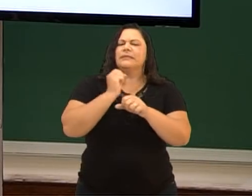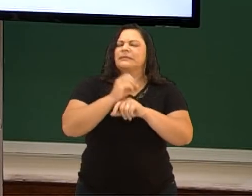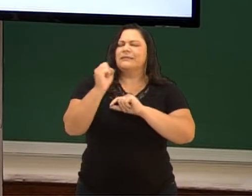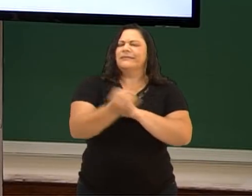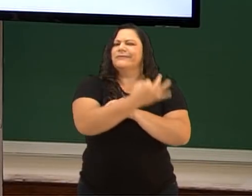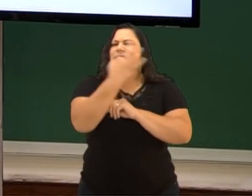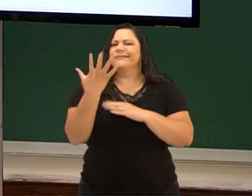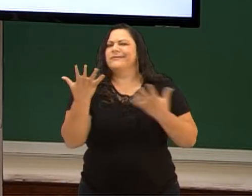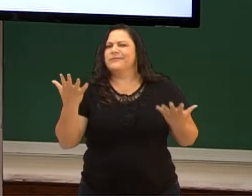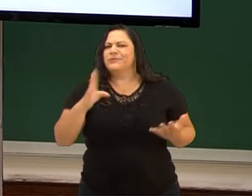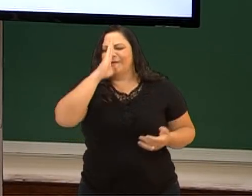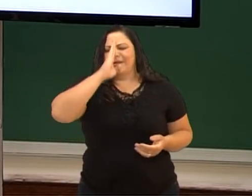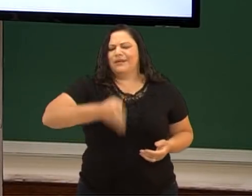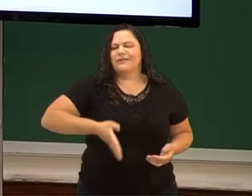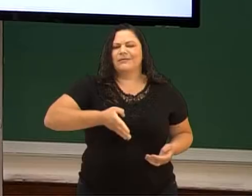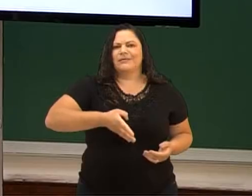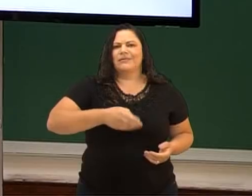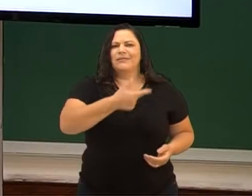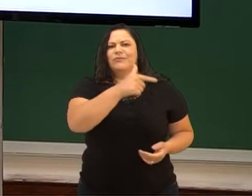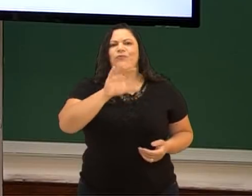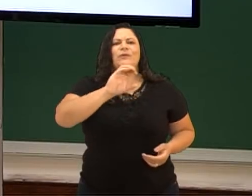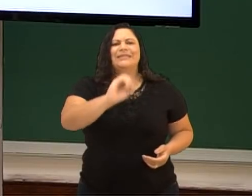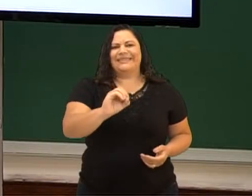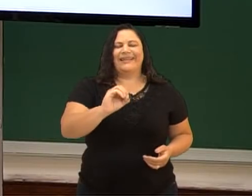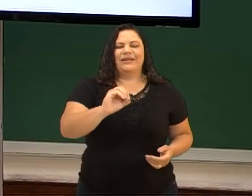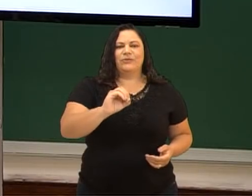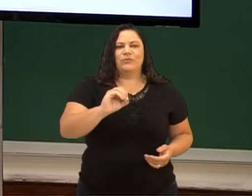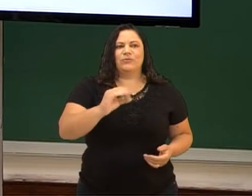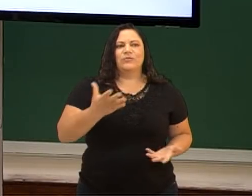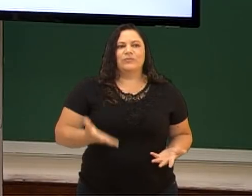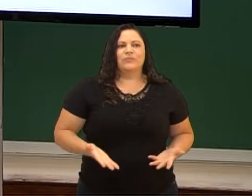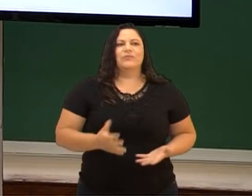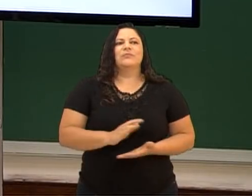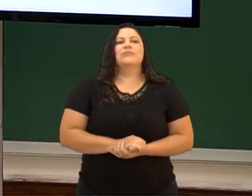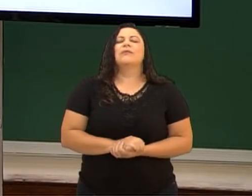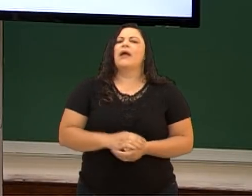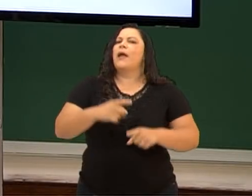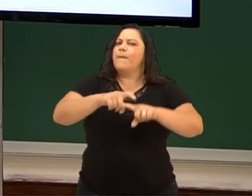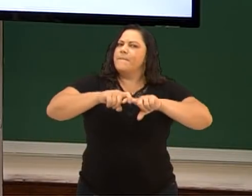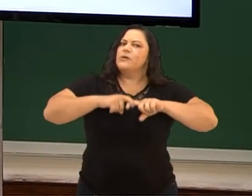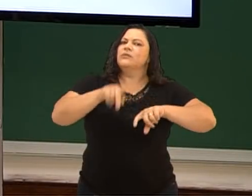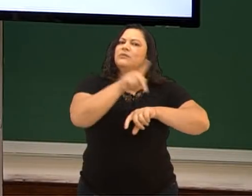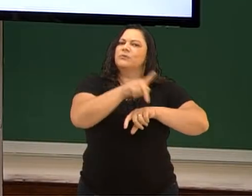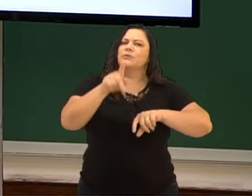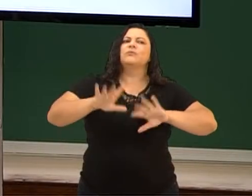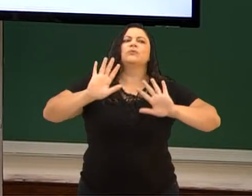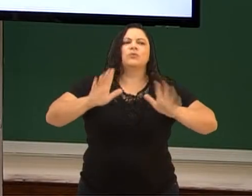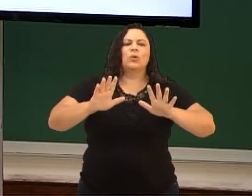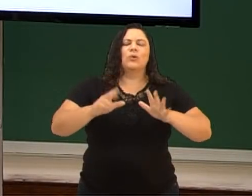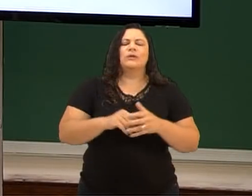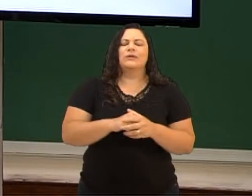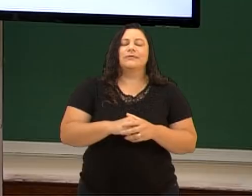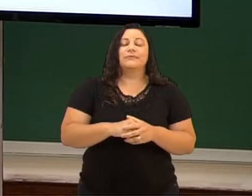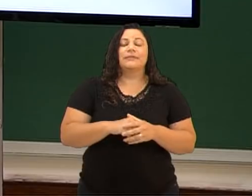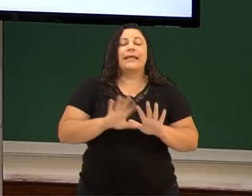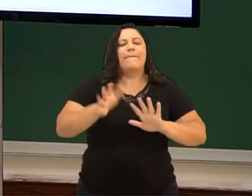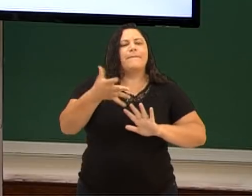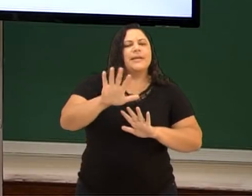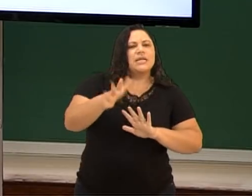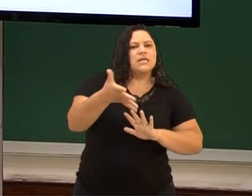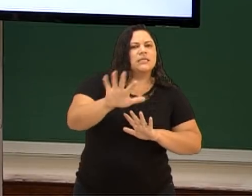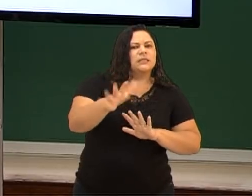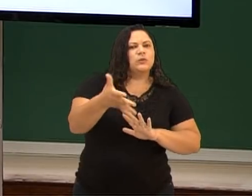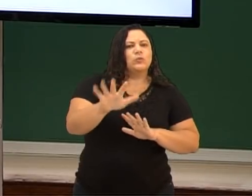exata. O meu resto aqui não foi zero para ser uma conta exata, certo? Por isso que a professora colocou a palavrinha aproximadamente,